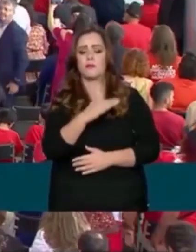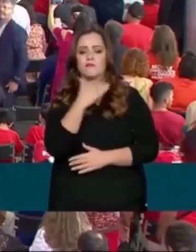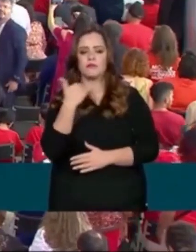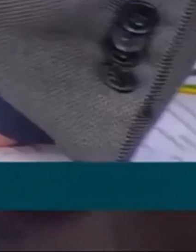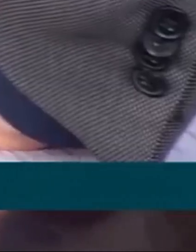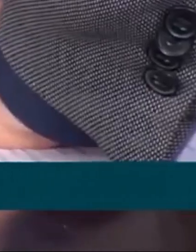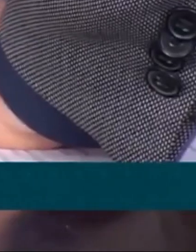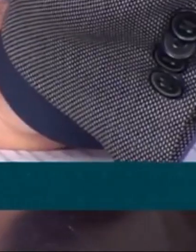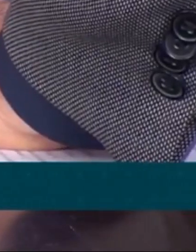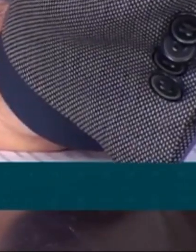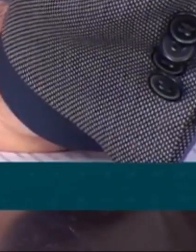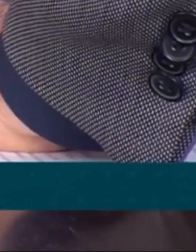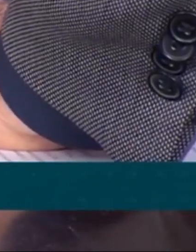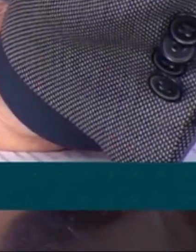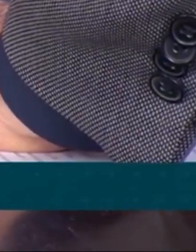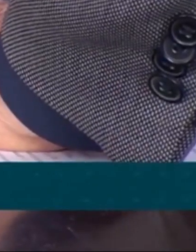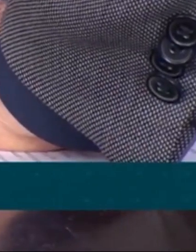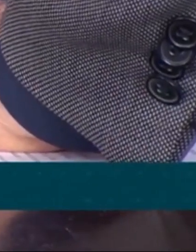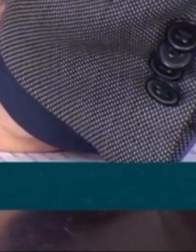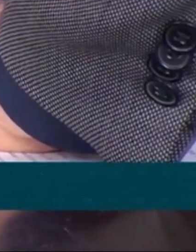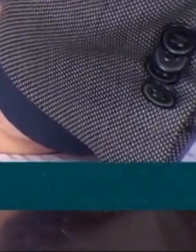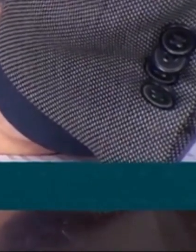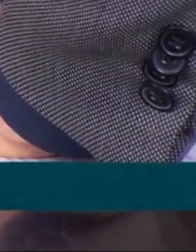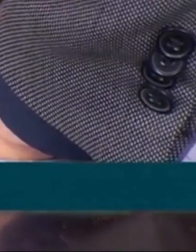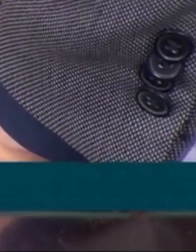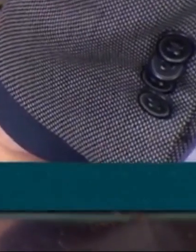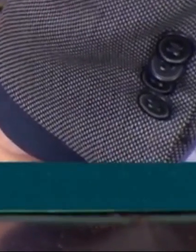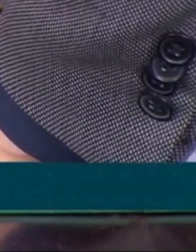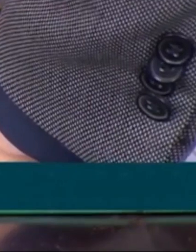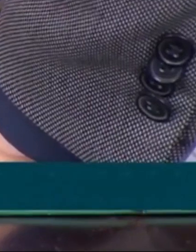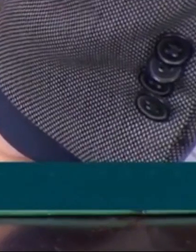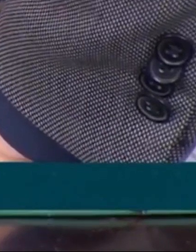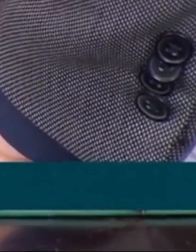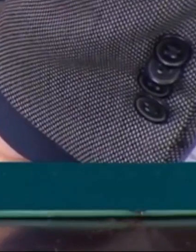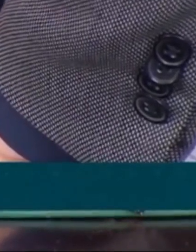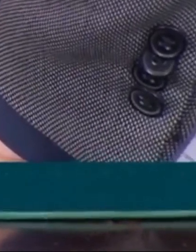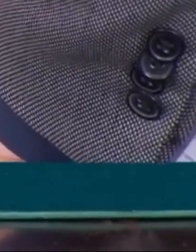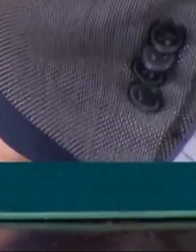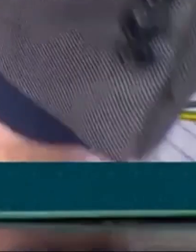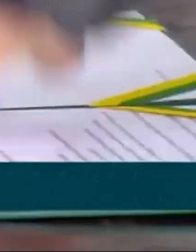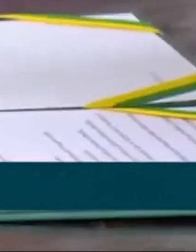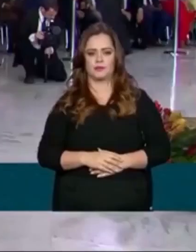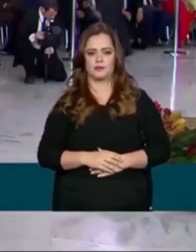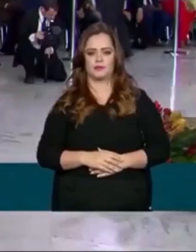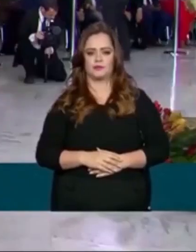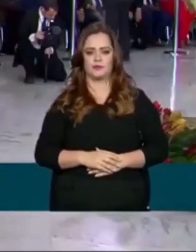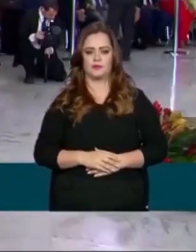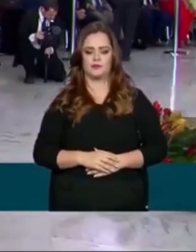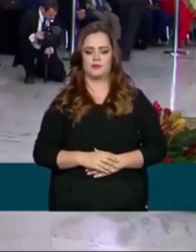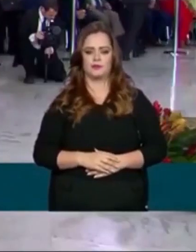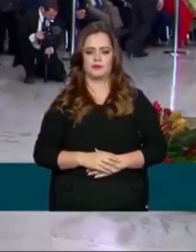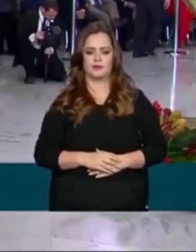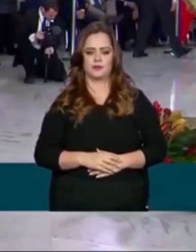nesta terça-feira dois decretos que visam retomar o diálogo entre o governo federal e a sociedade civil. Um